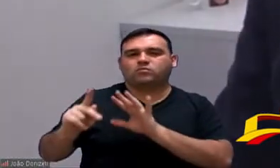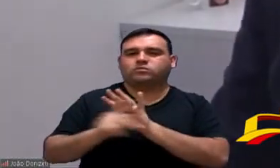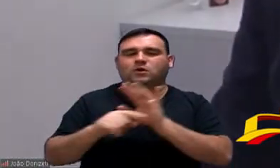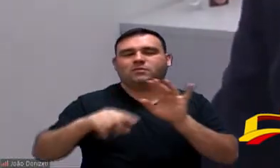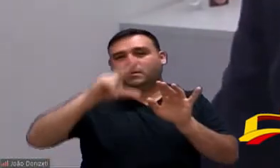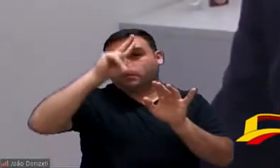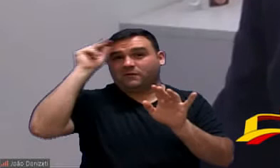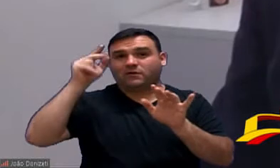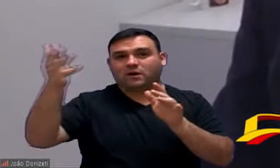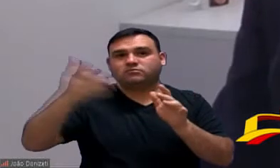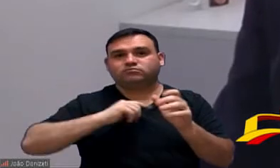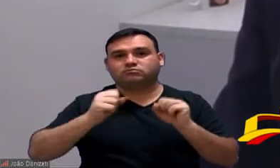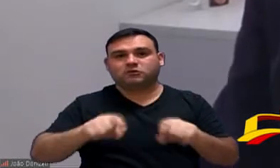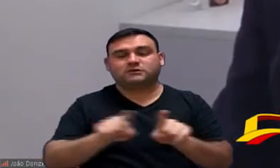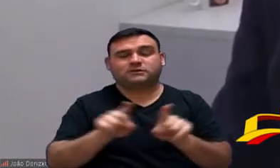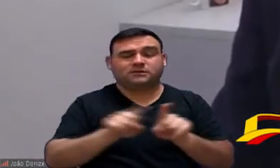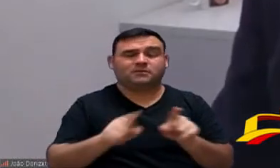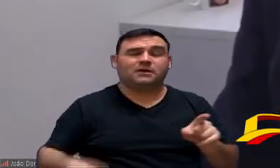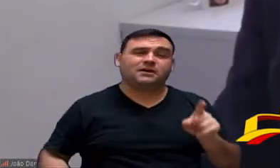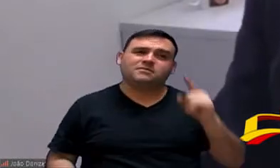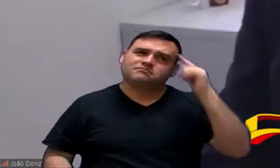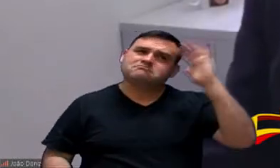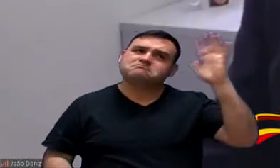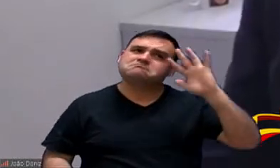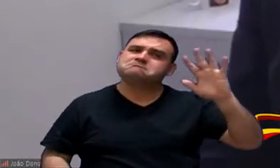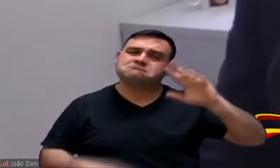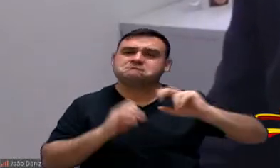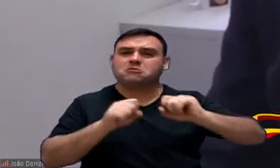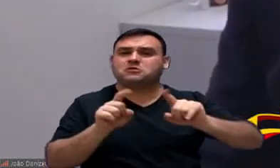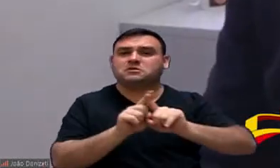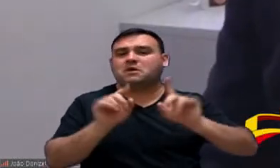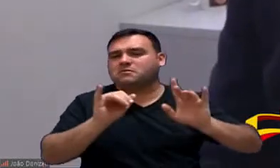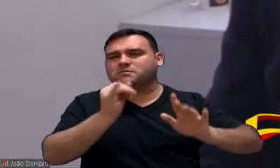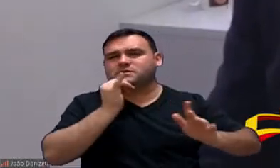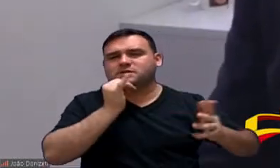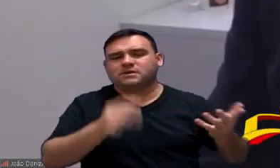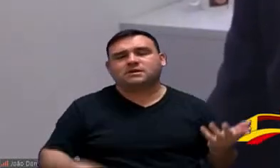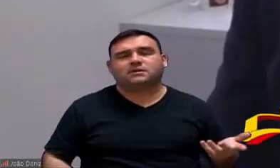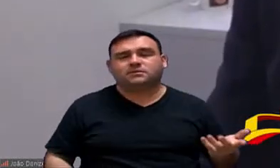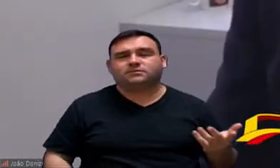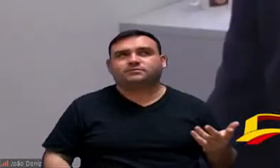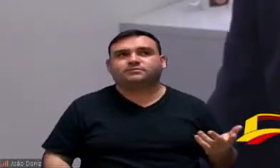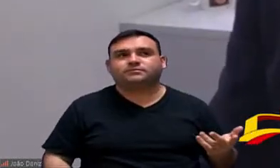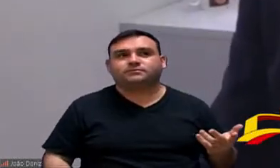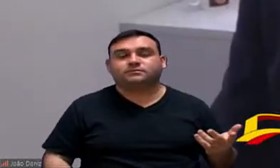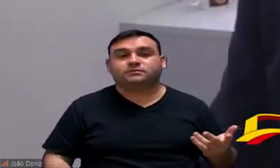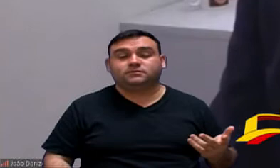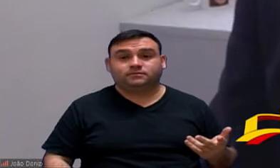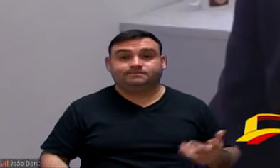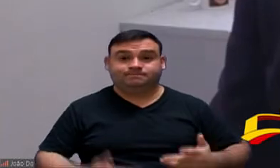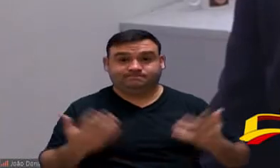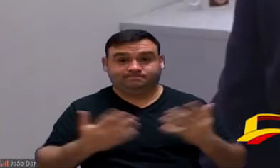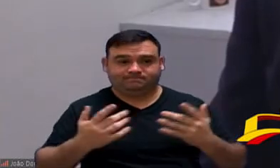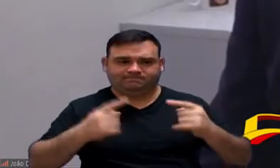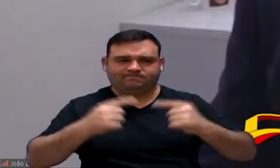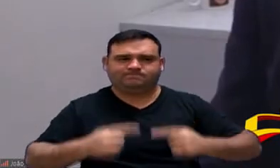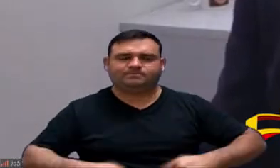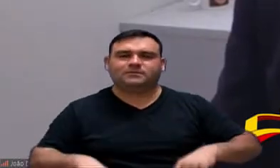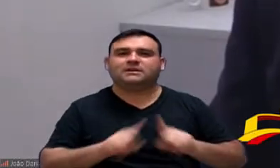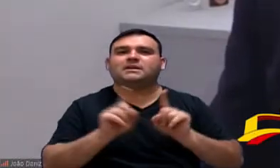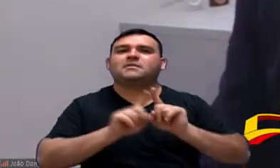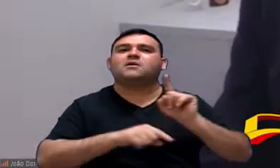do Estado de Sorocaba. Valeria a pena pensar nesse aspecto. Por exemplo, nesse aspecto tem muito a questão